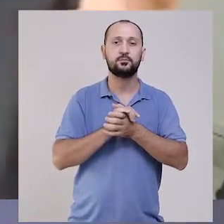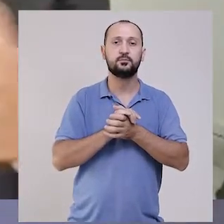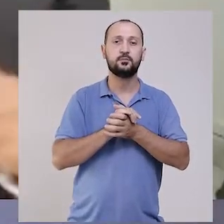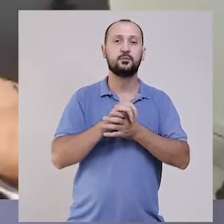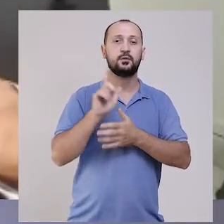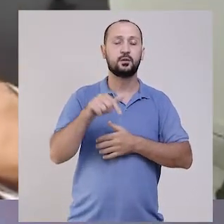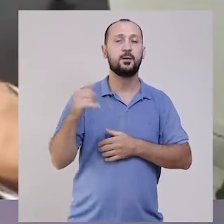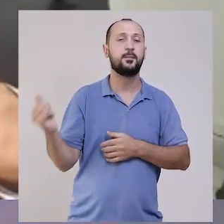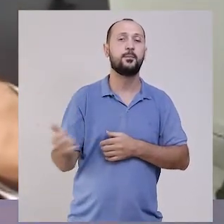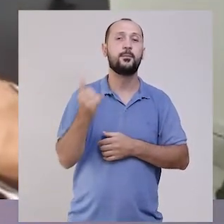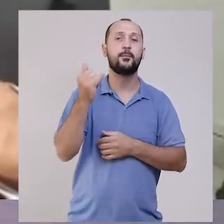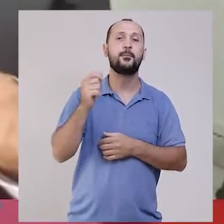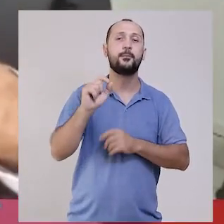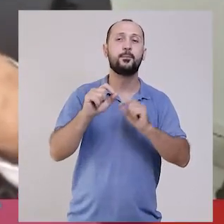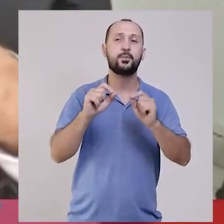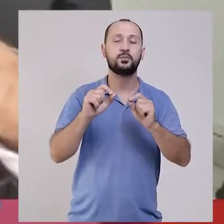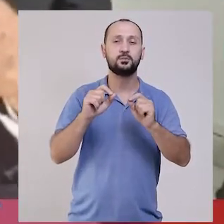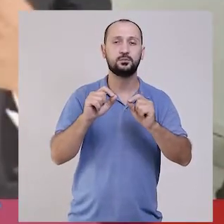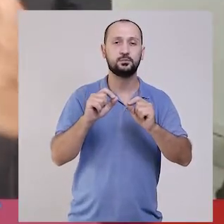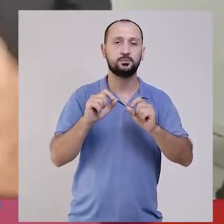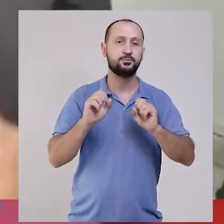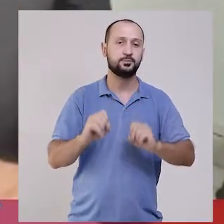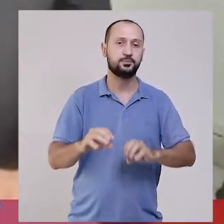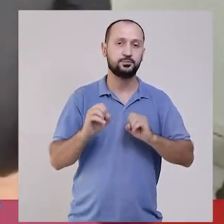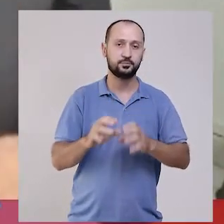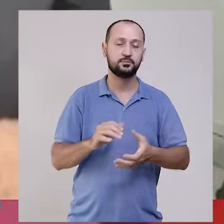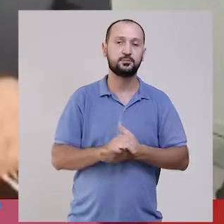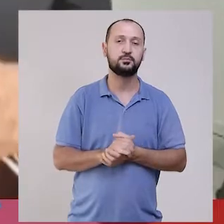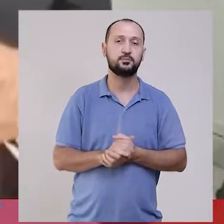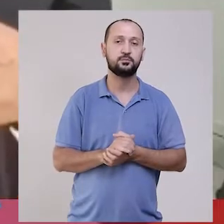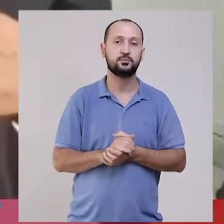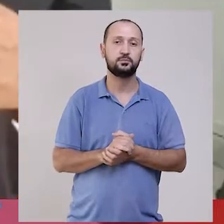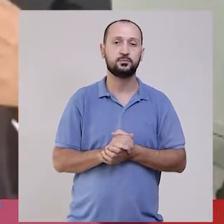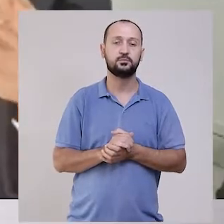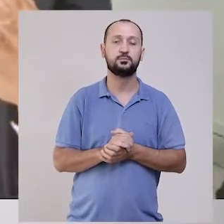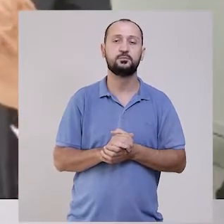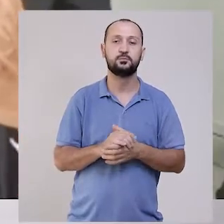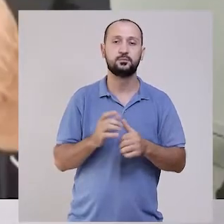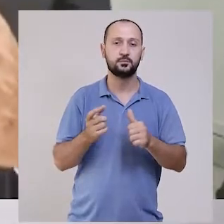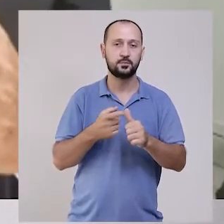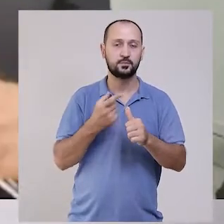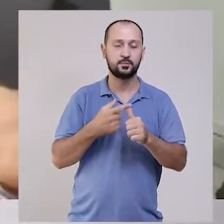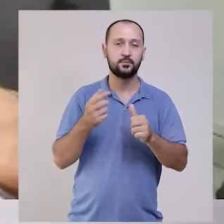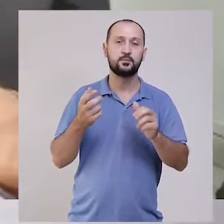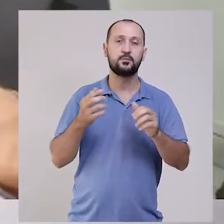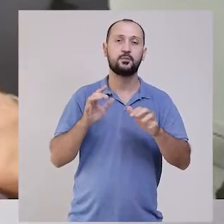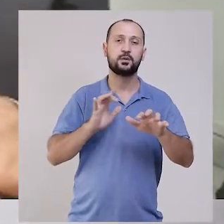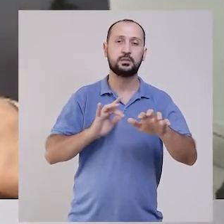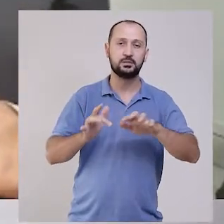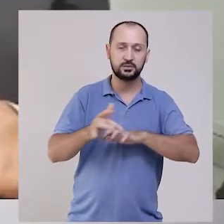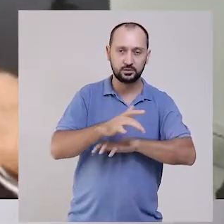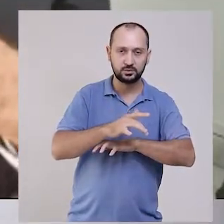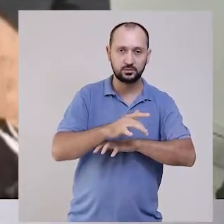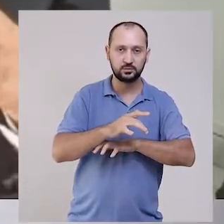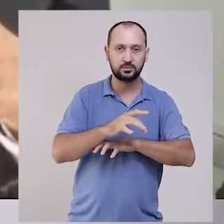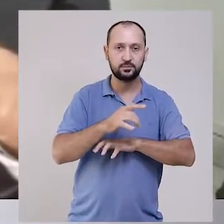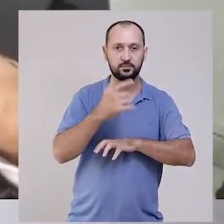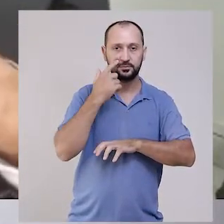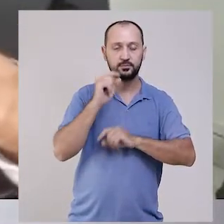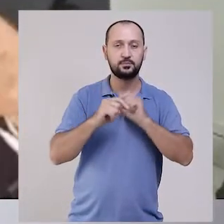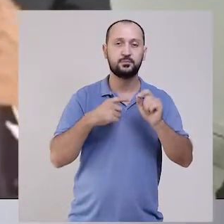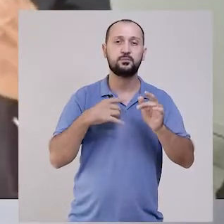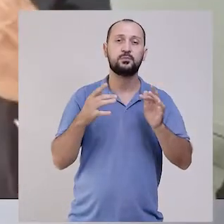para a comunicação. Primeiro, através de redes sociais, eu acho que a gente pode voltar a ter convívio, desde que